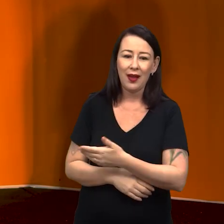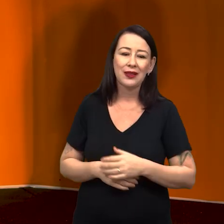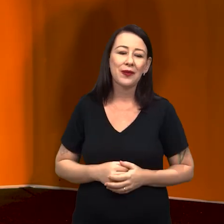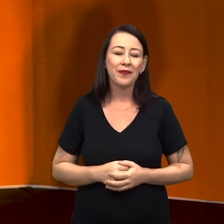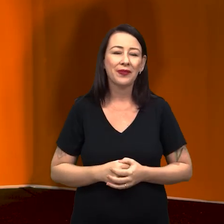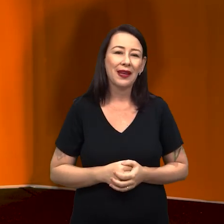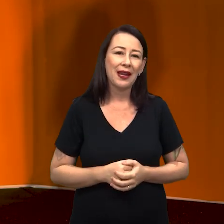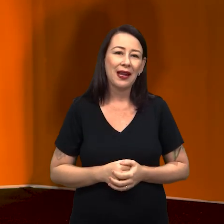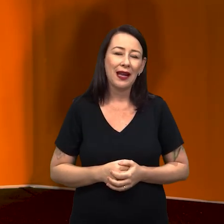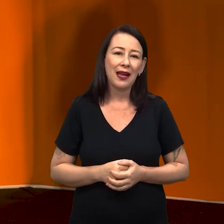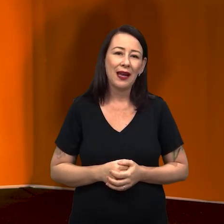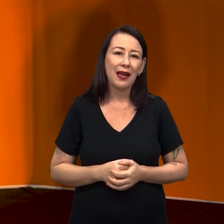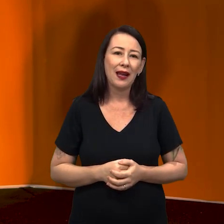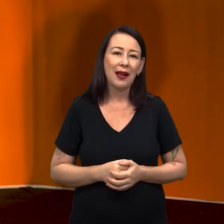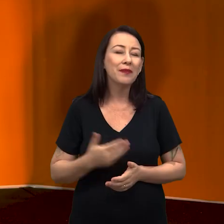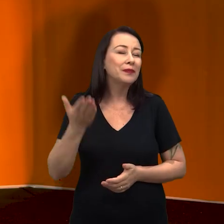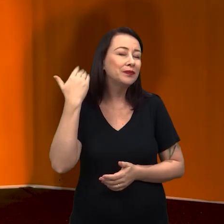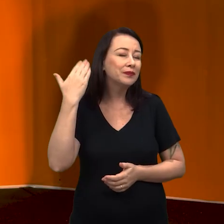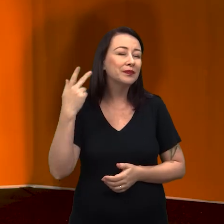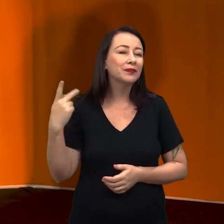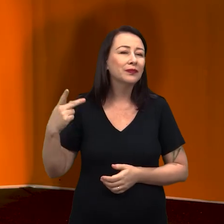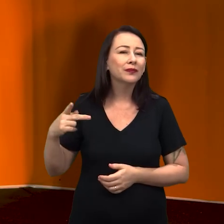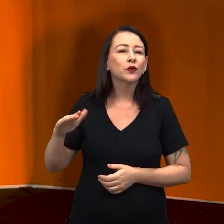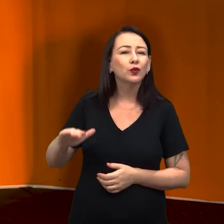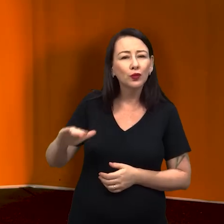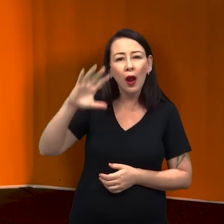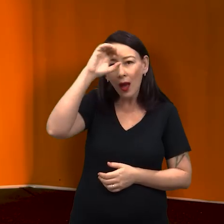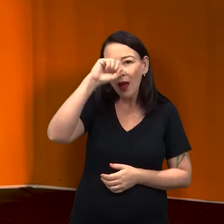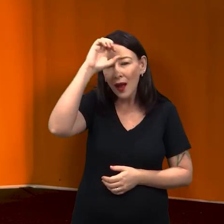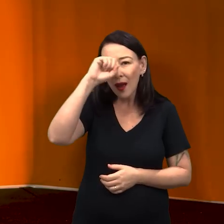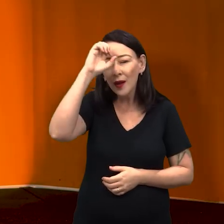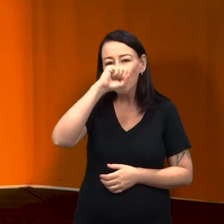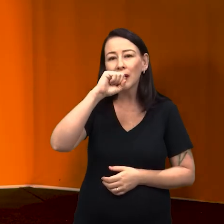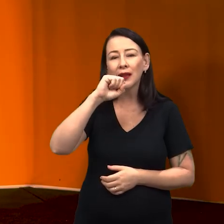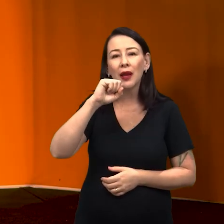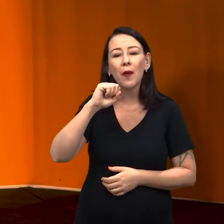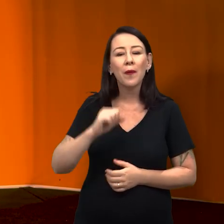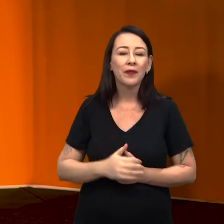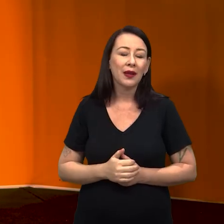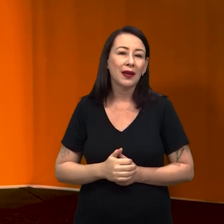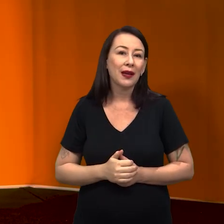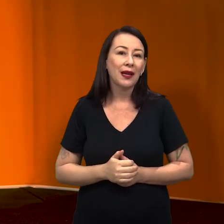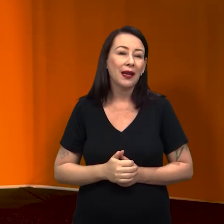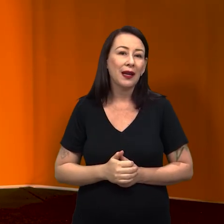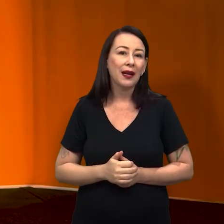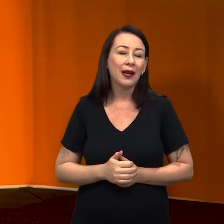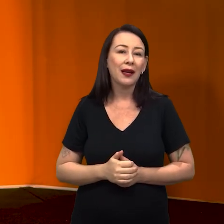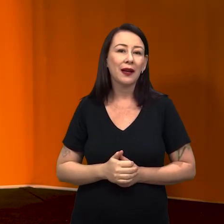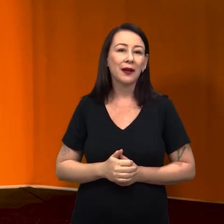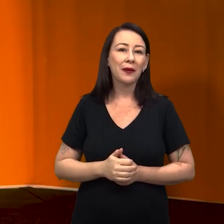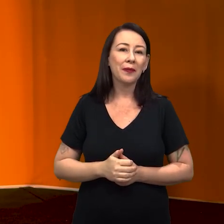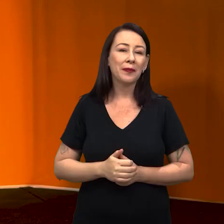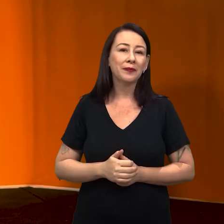né, que eu ouvi e aprendi quando criança, são as de ninar mesmo primeiro, e eu ouvi assim há